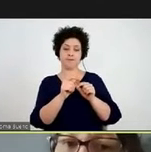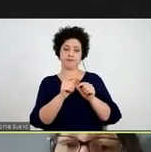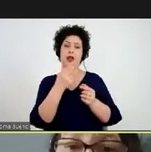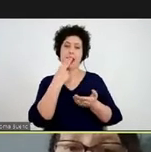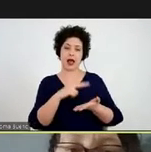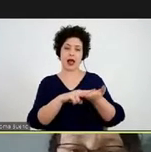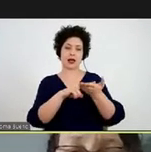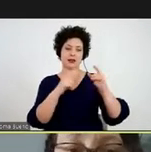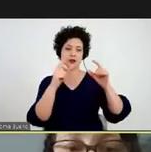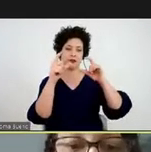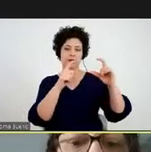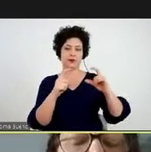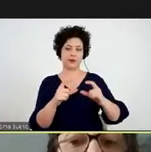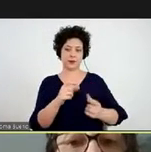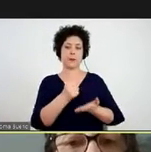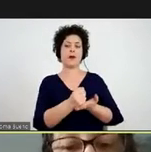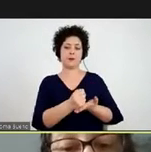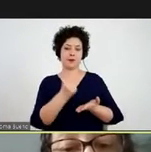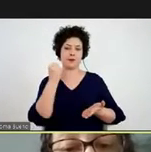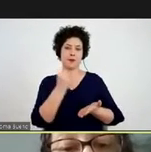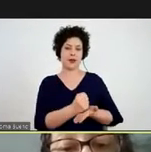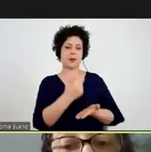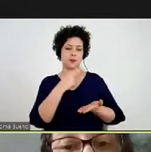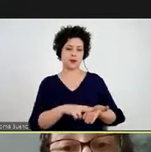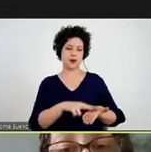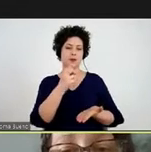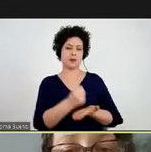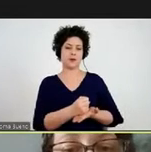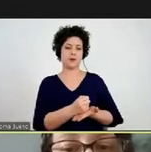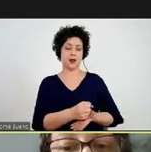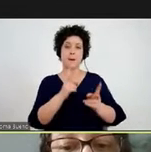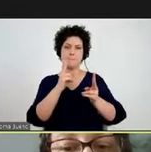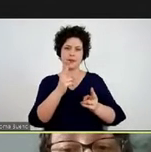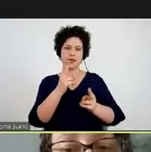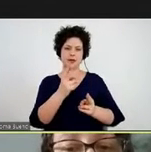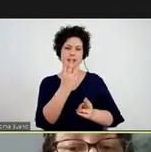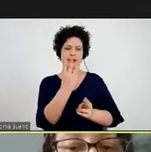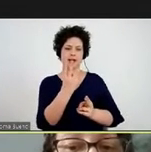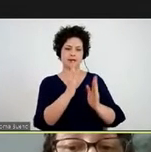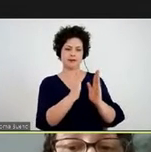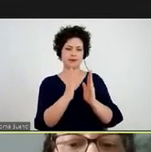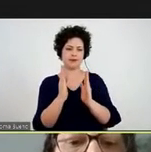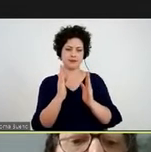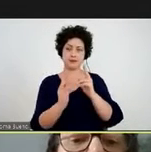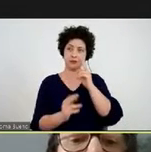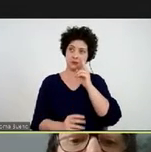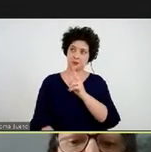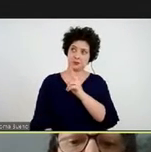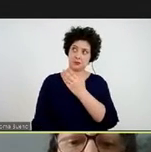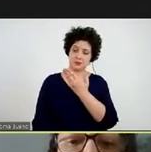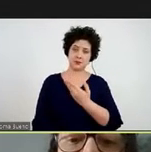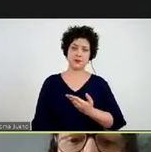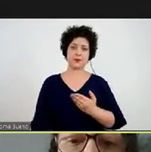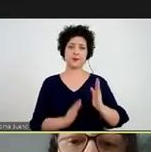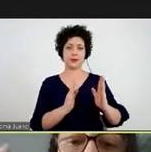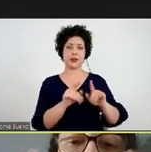cartas, possivelmente, com a mesma imagem impressa em todas as três, ao que é possível verificar. Apresenta